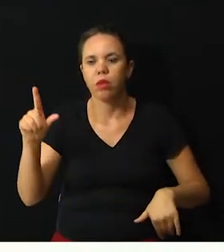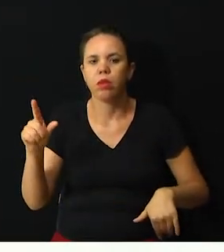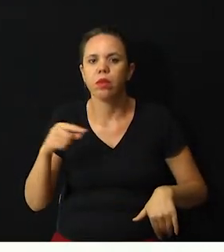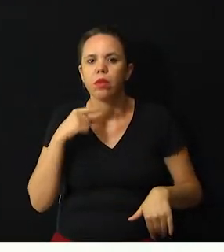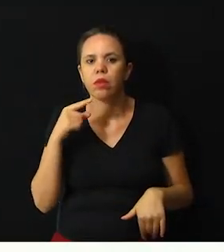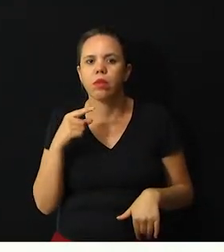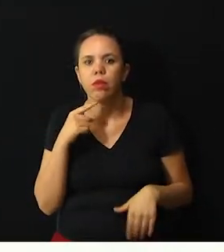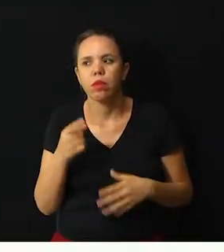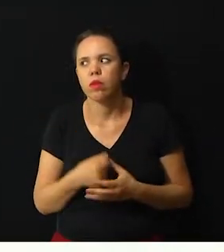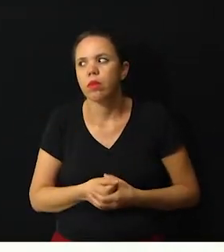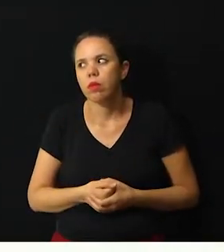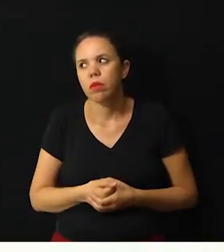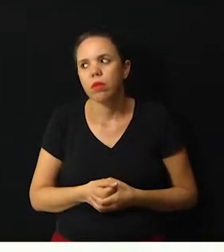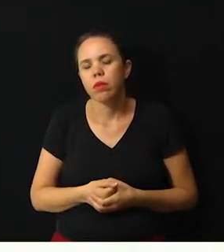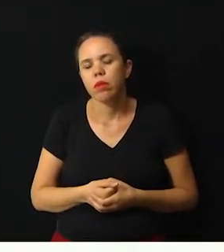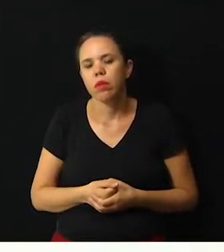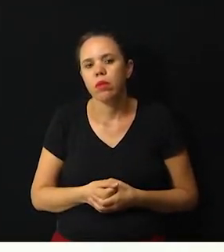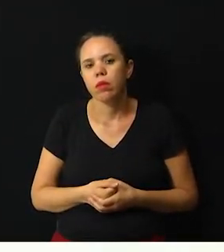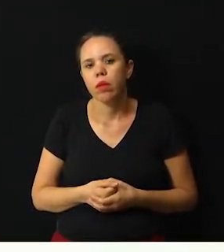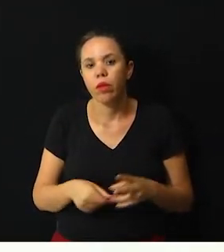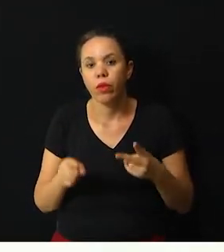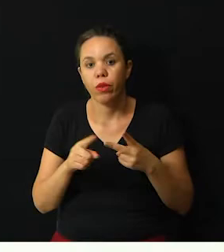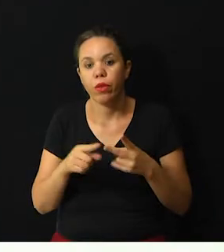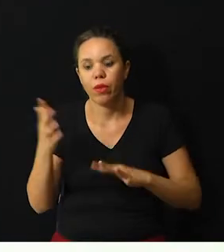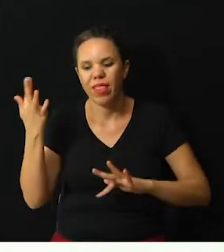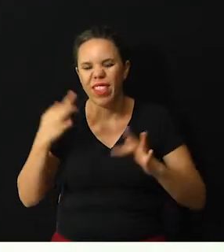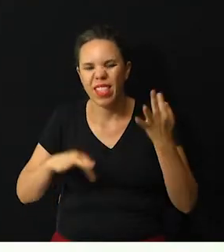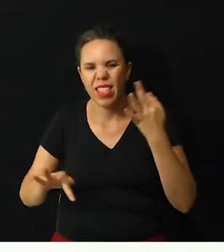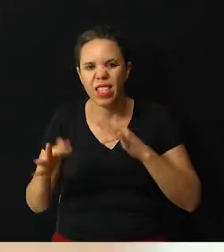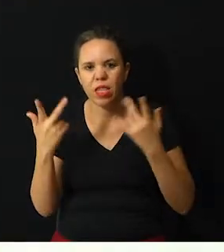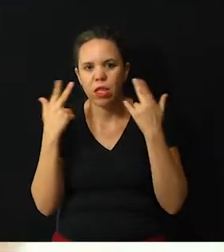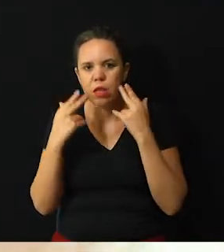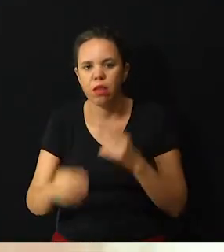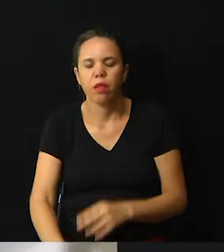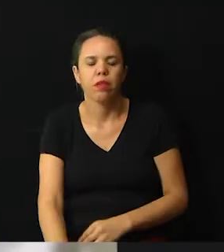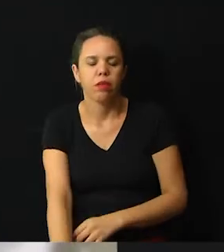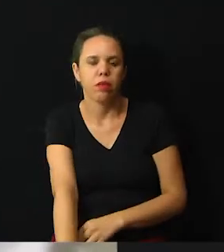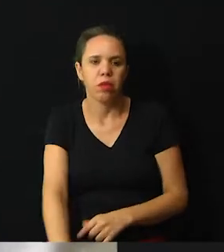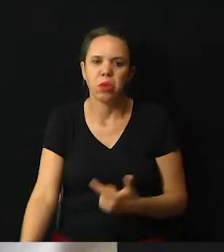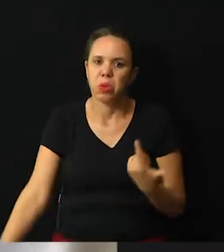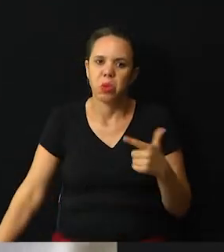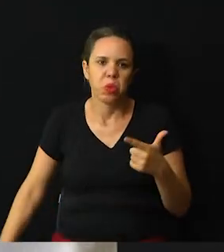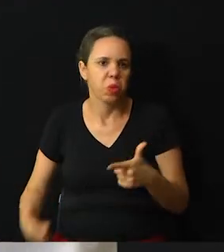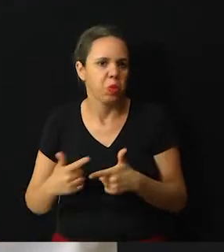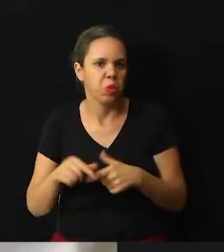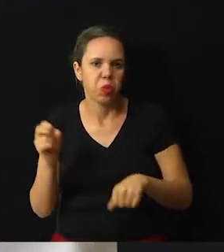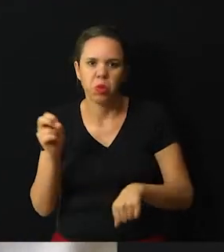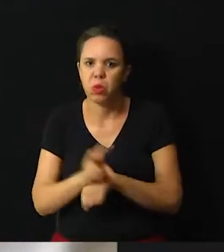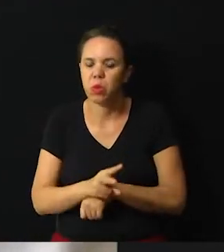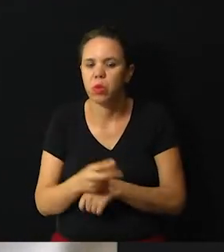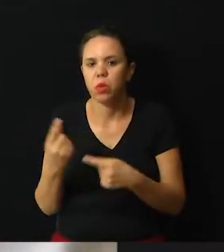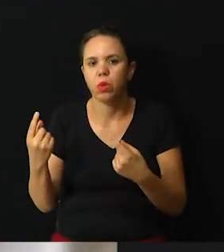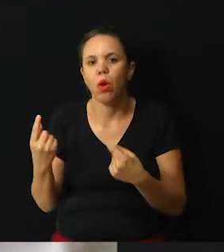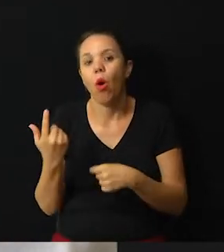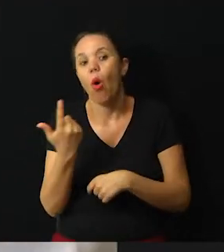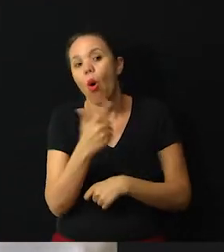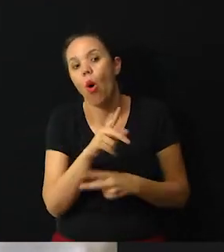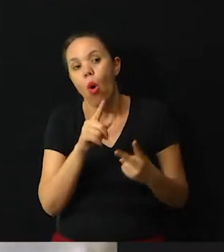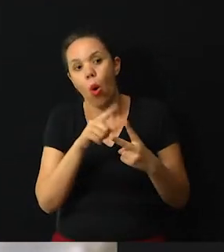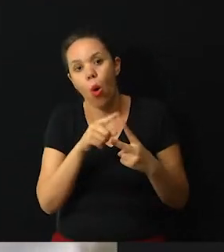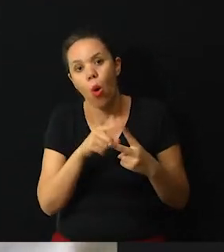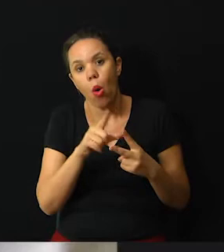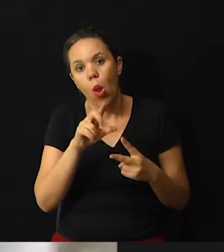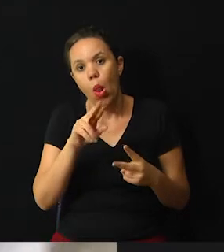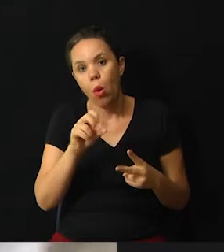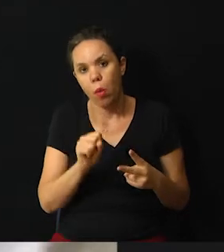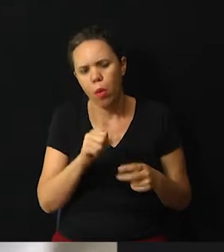outras possibilidades diagnósticas. Na fibromialgia, os exames costumam vir normais, porque não tem atividade inflamatória, ao contrário do lúpus. O lúpus, os exames